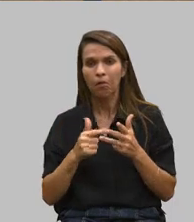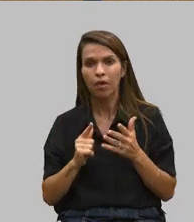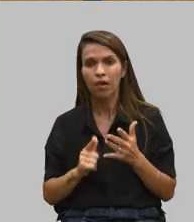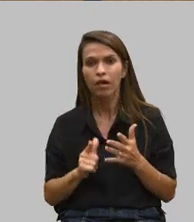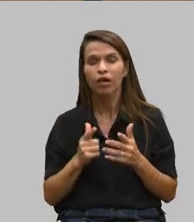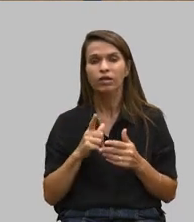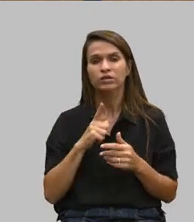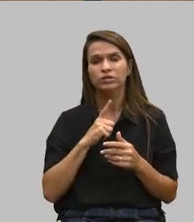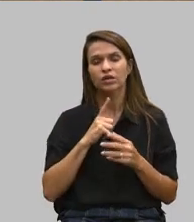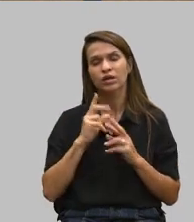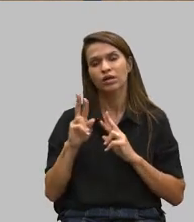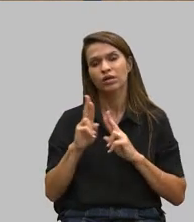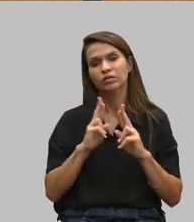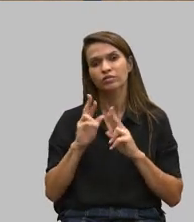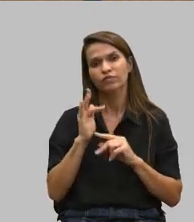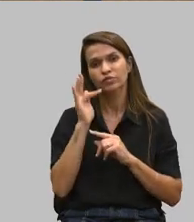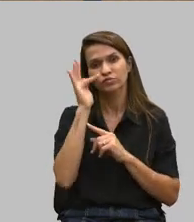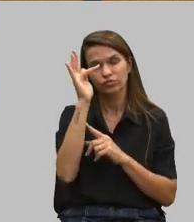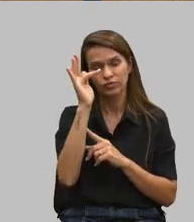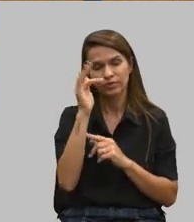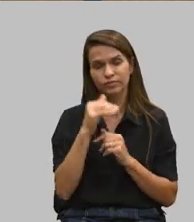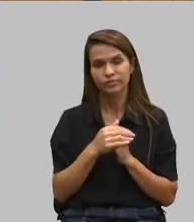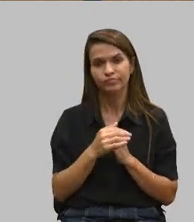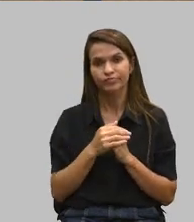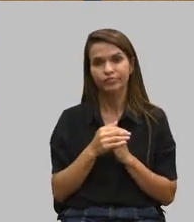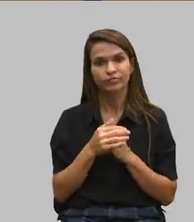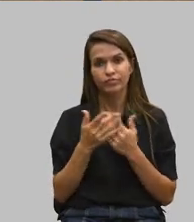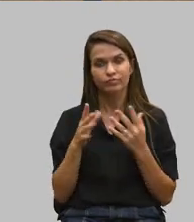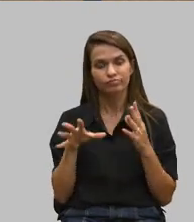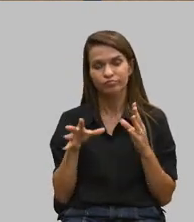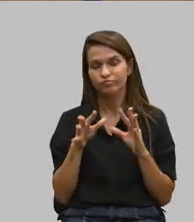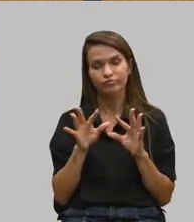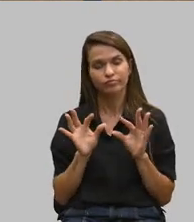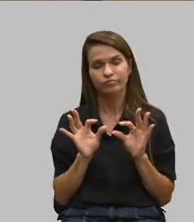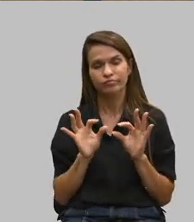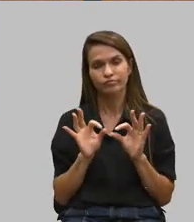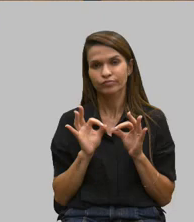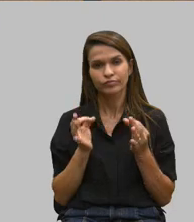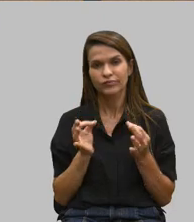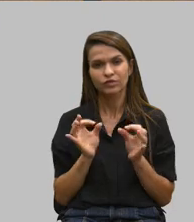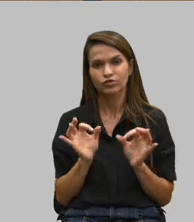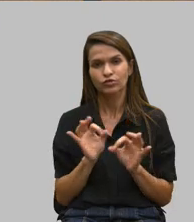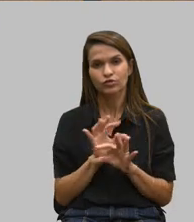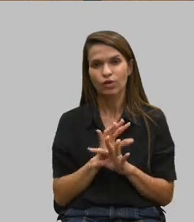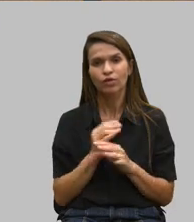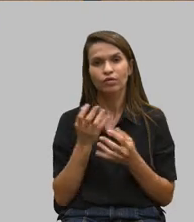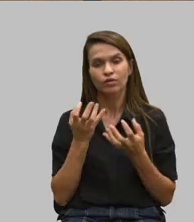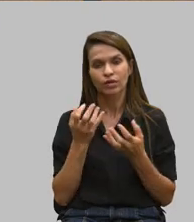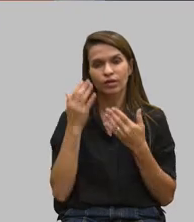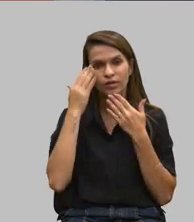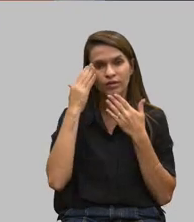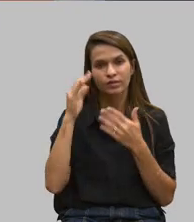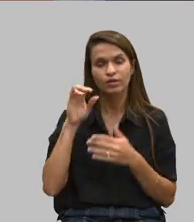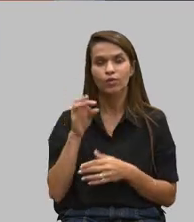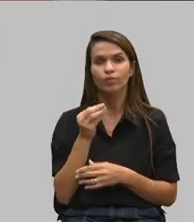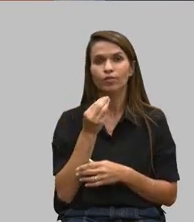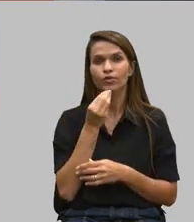das Gerações futuras aí tá mas no mais era só parabenizar mesmo e agradecer mais uma vez a oportunidade